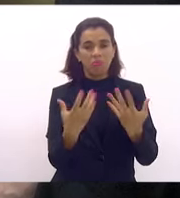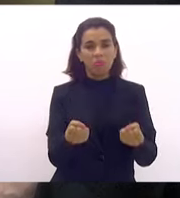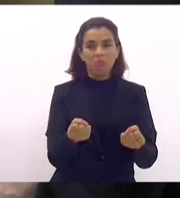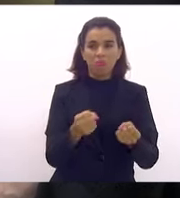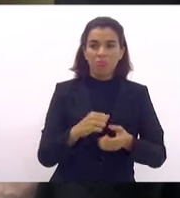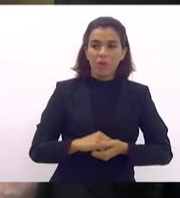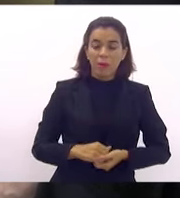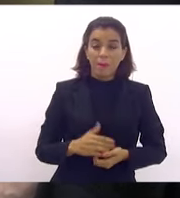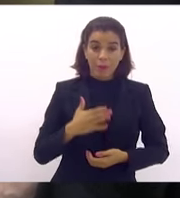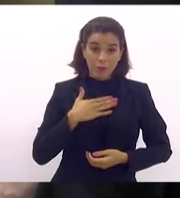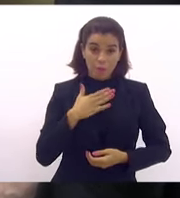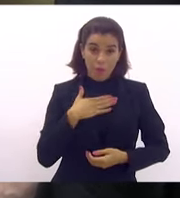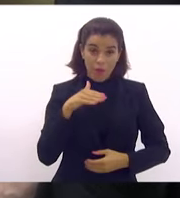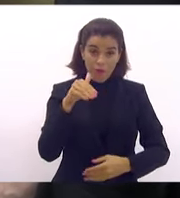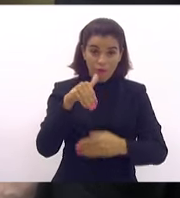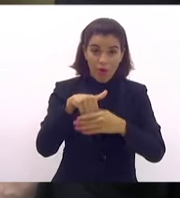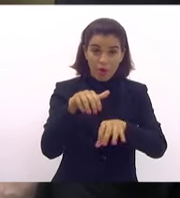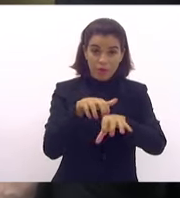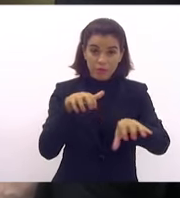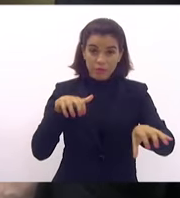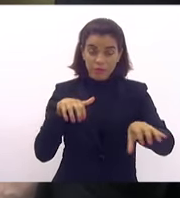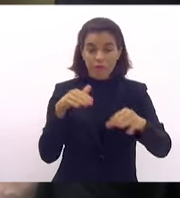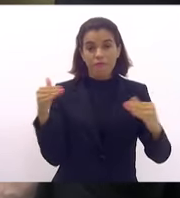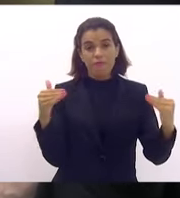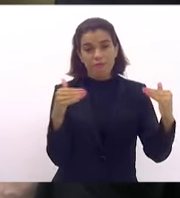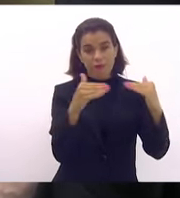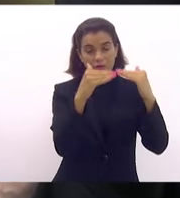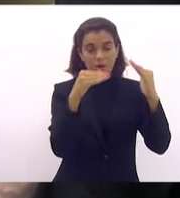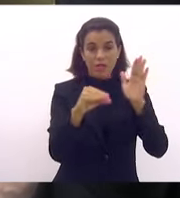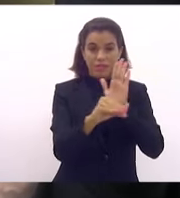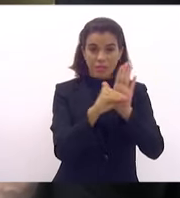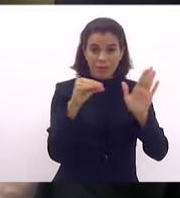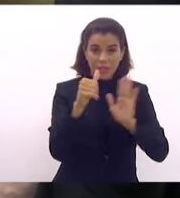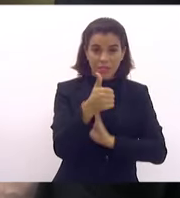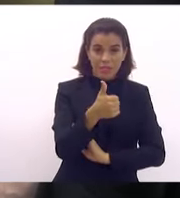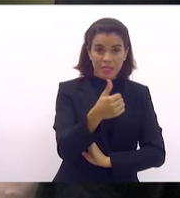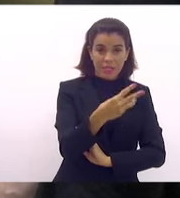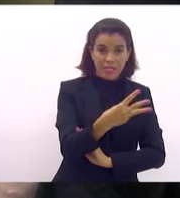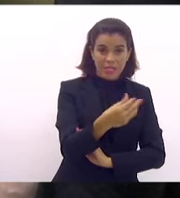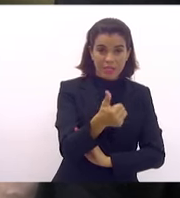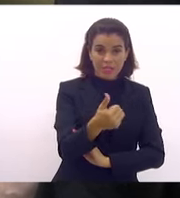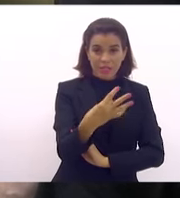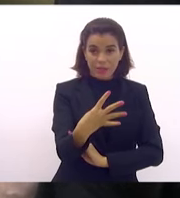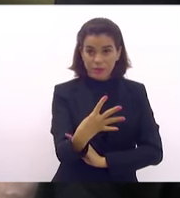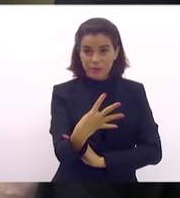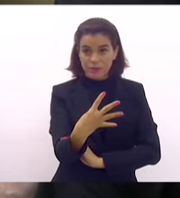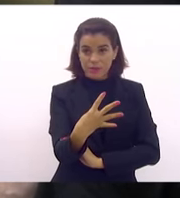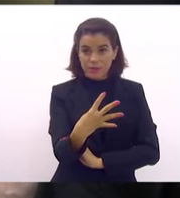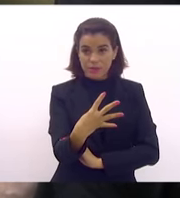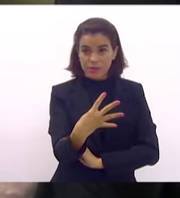aqui, no meu voto divergente, ficaria favorável às emendas 13, 14,